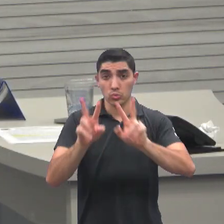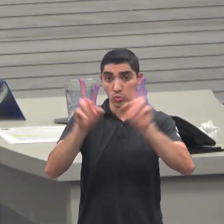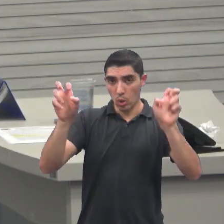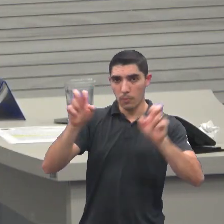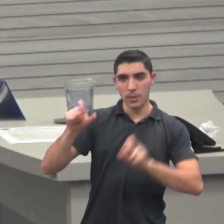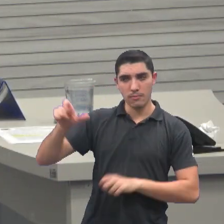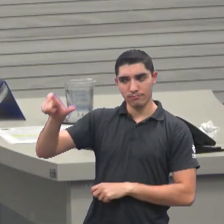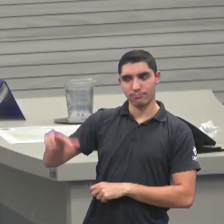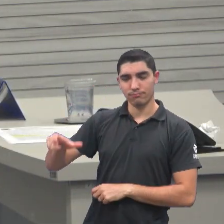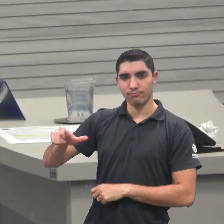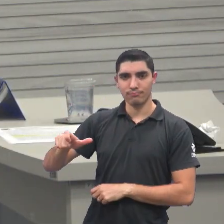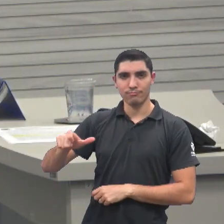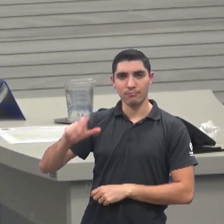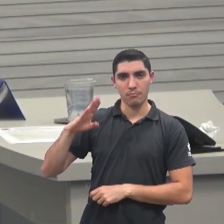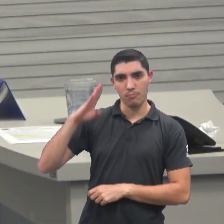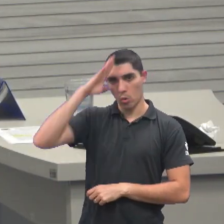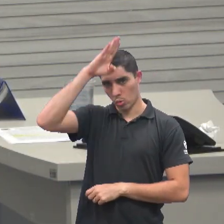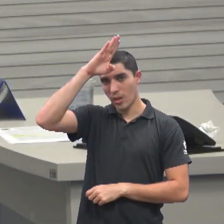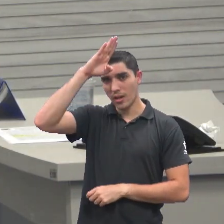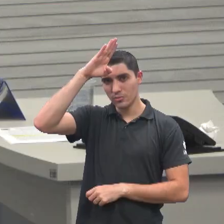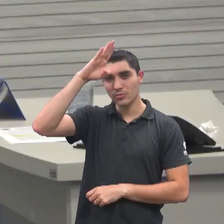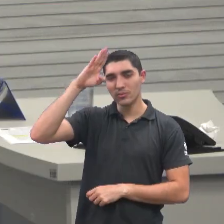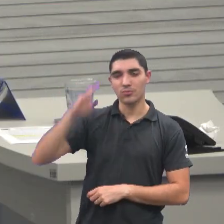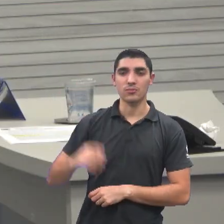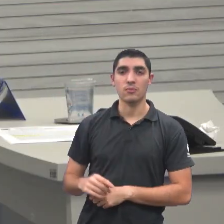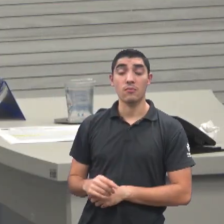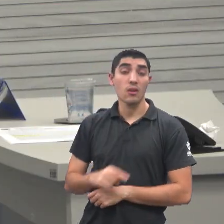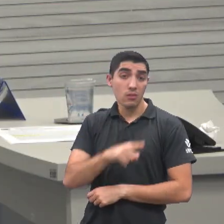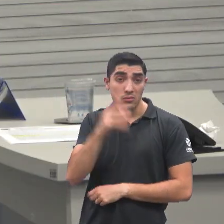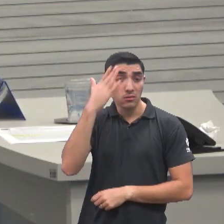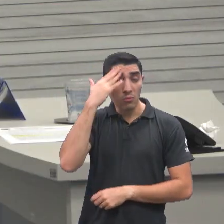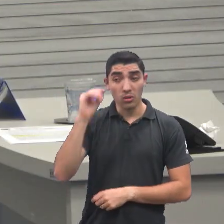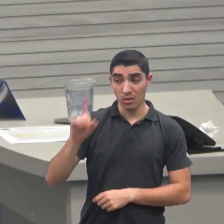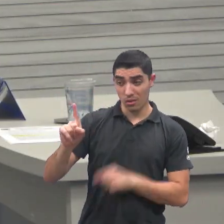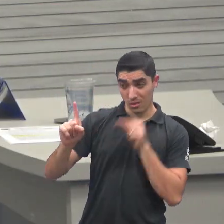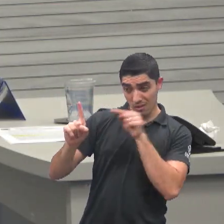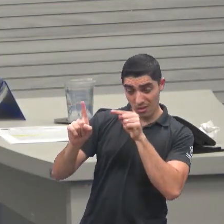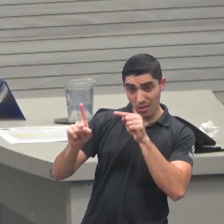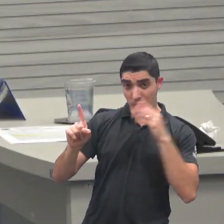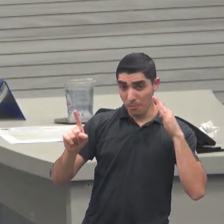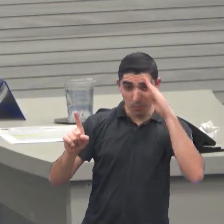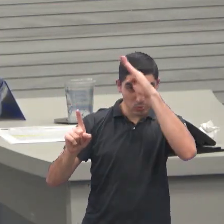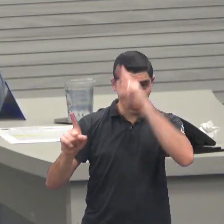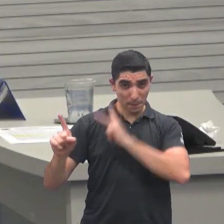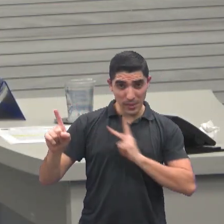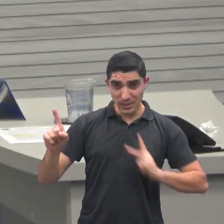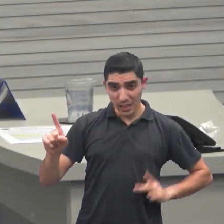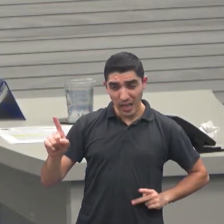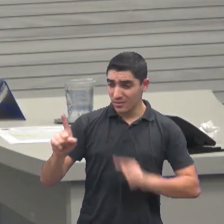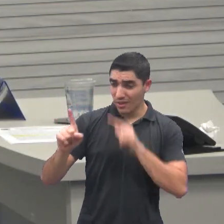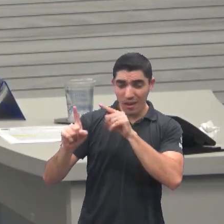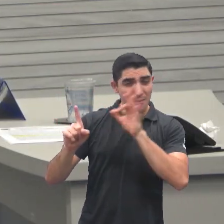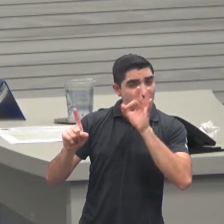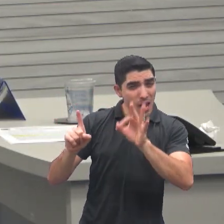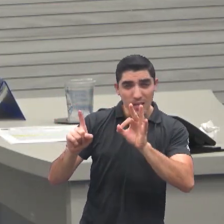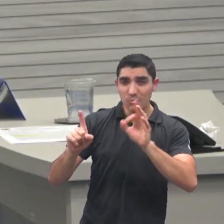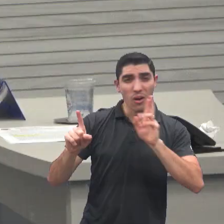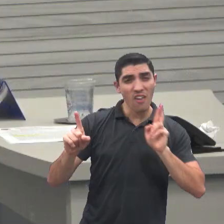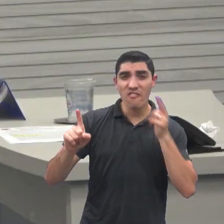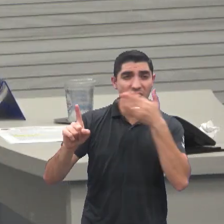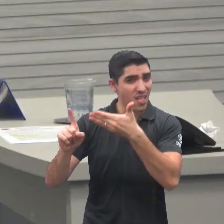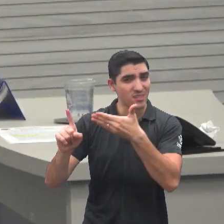Sabe que o presidente Bolsonaro é a referência da direita no Brasil, é um nome